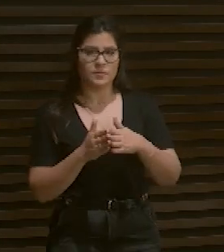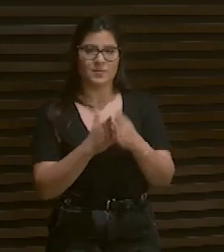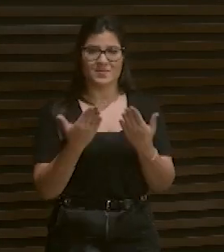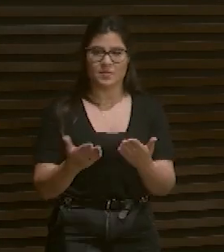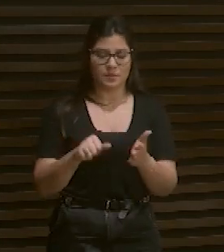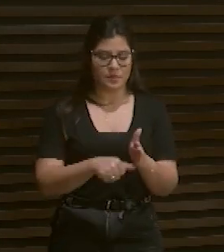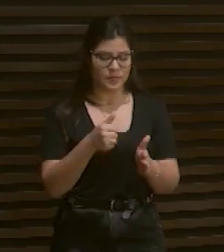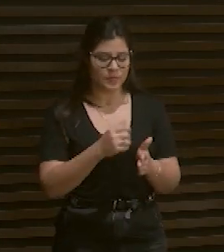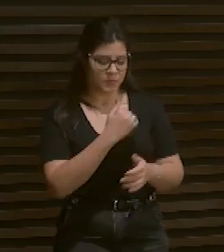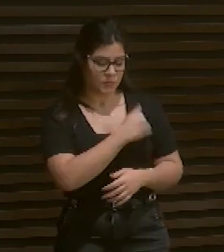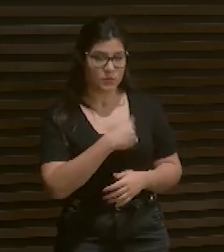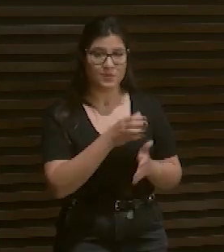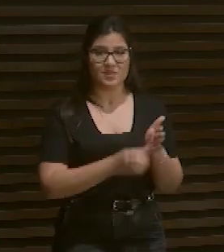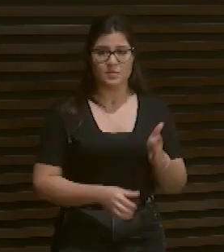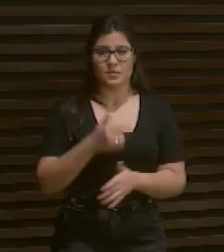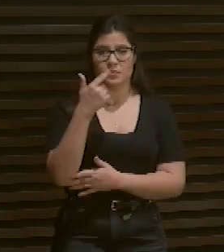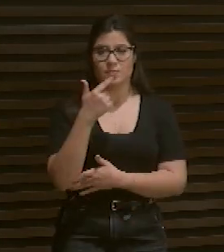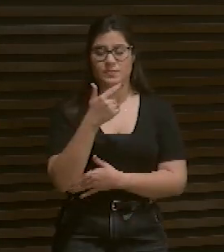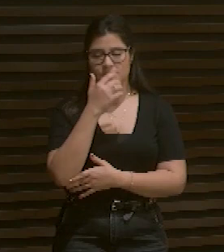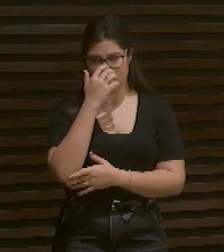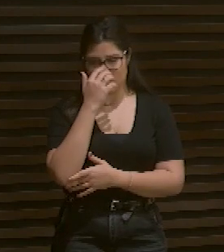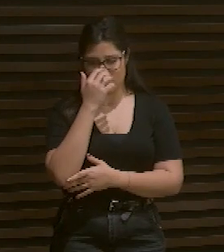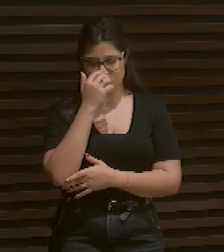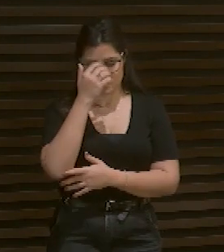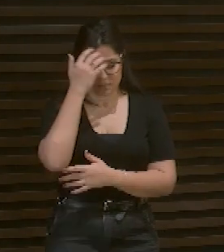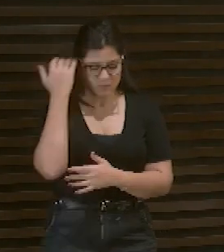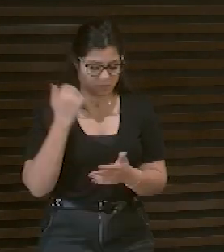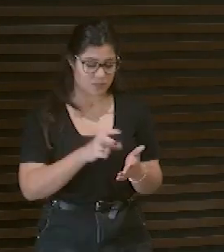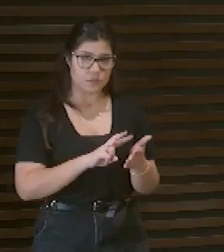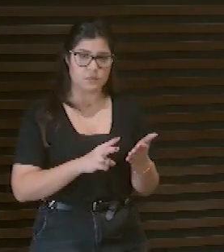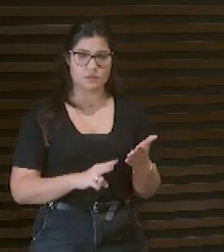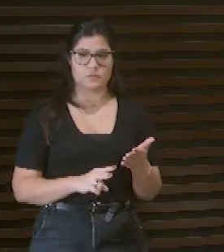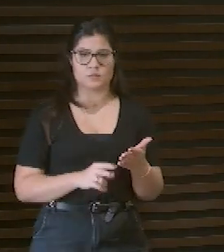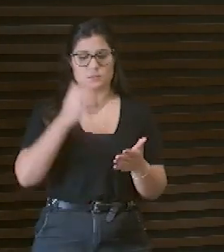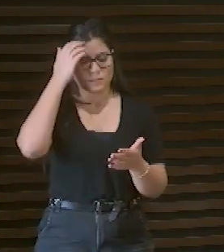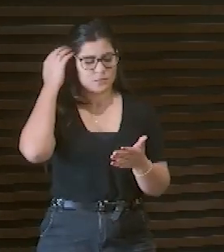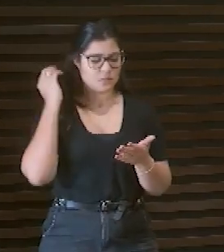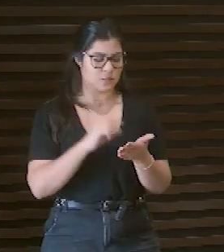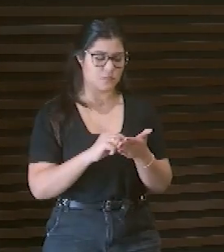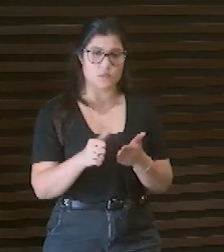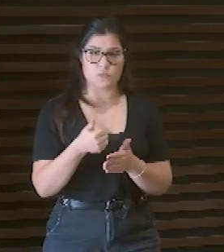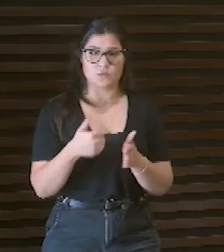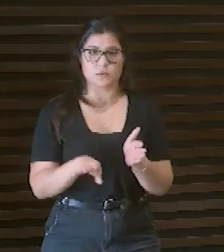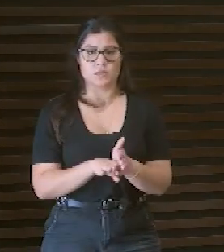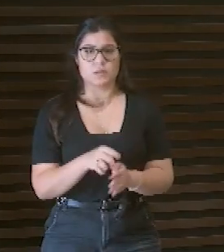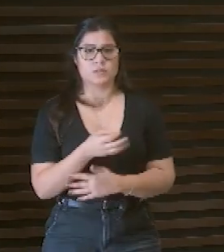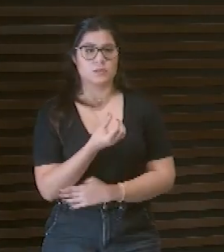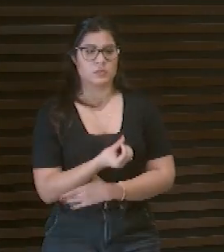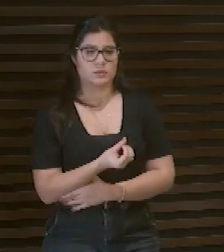1 João, no capítulo 2, farei a leitura do versículo 1 até o versículo